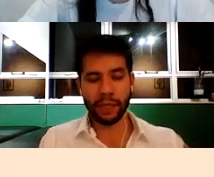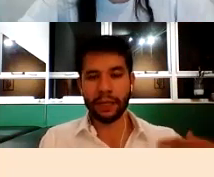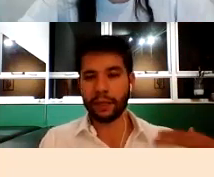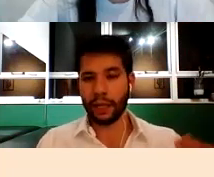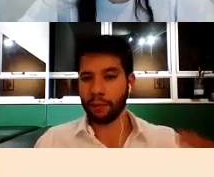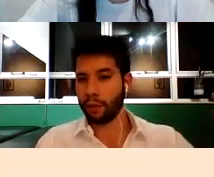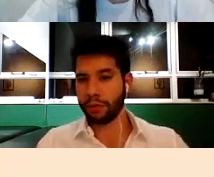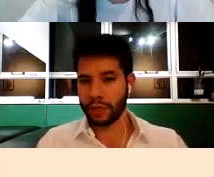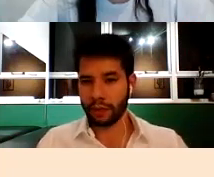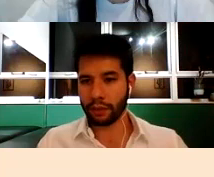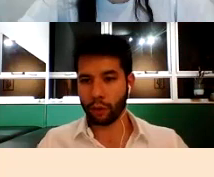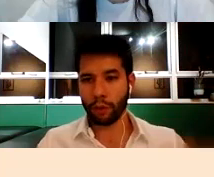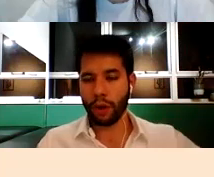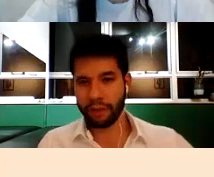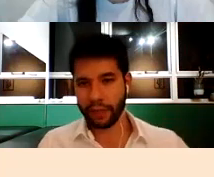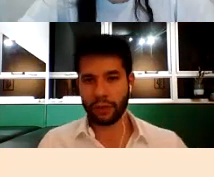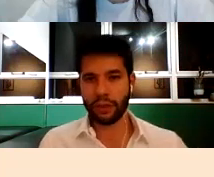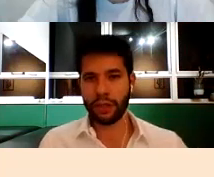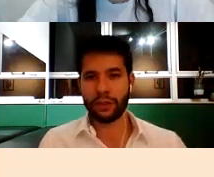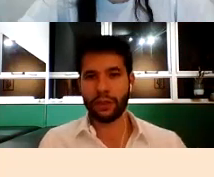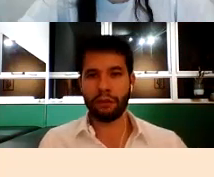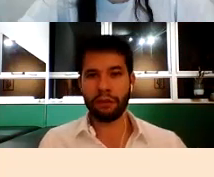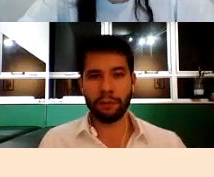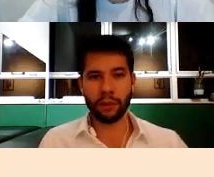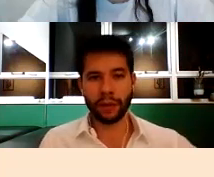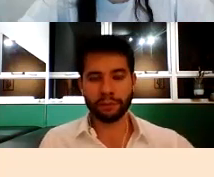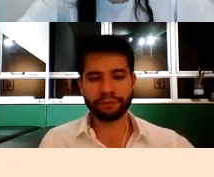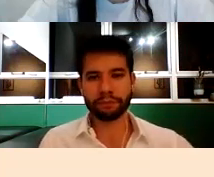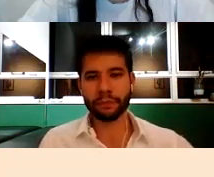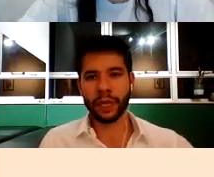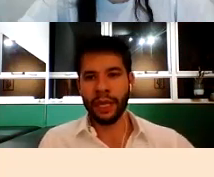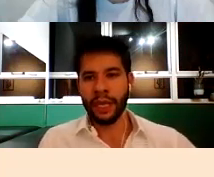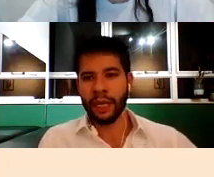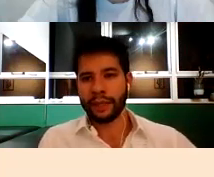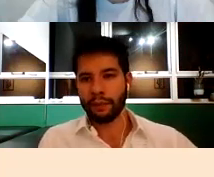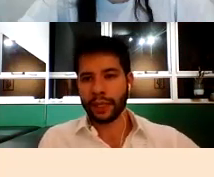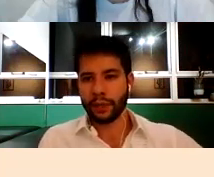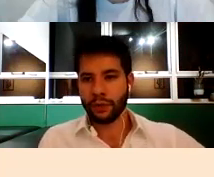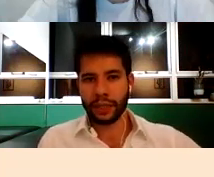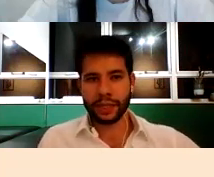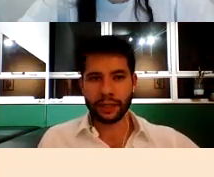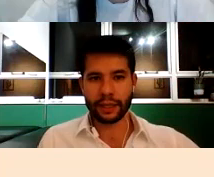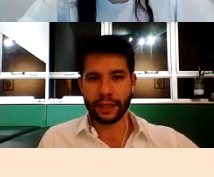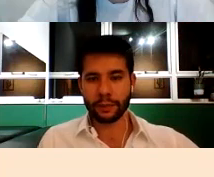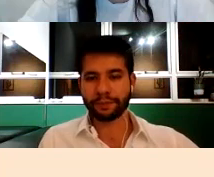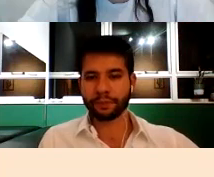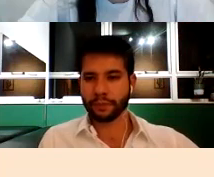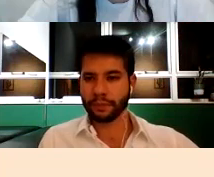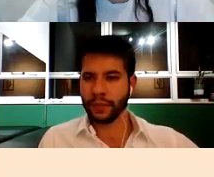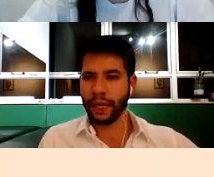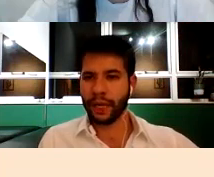bebê que tem uma condição que tomou a frente de quem o Felipe 1 é. E tem um trecho aqui dessa